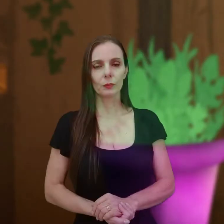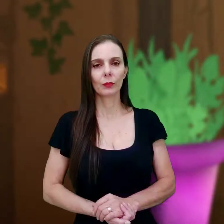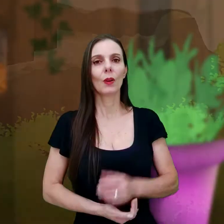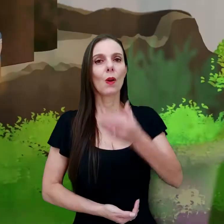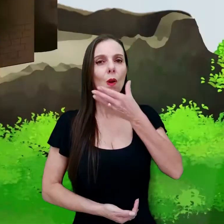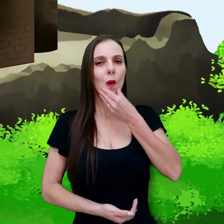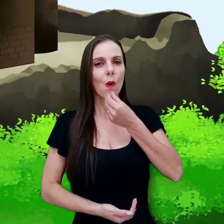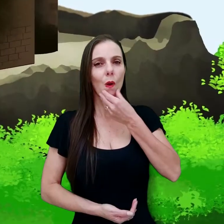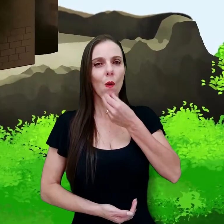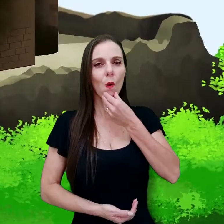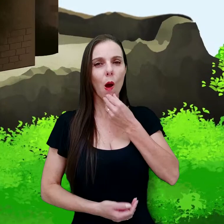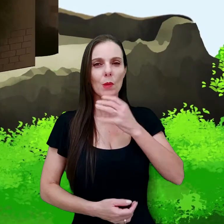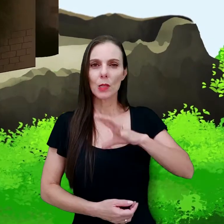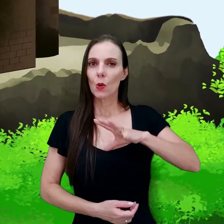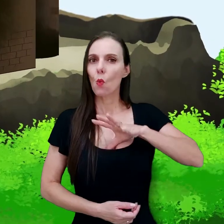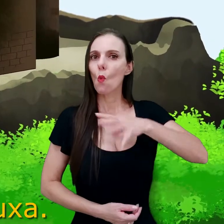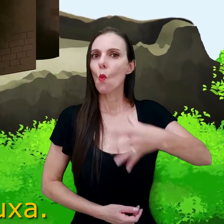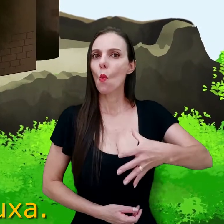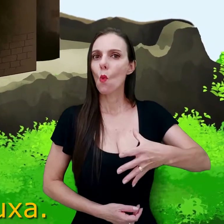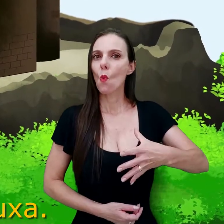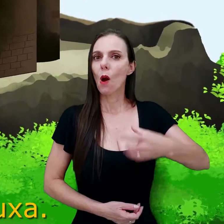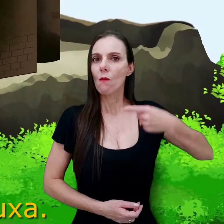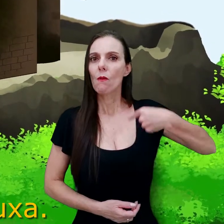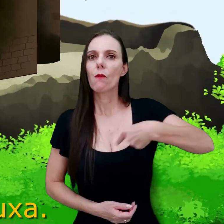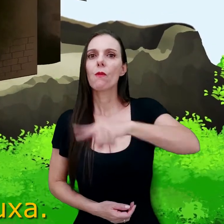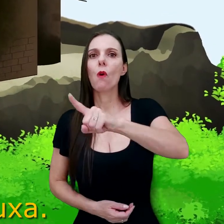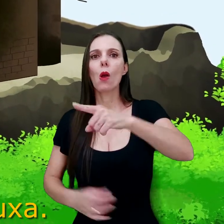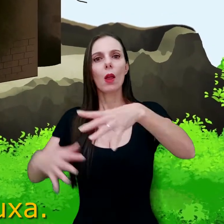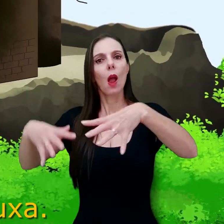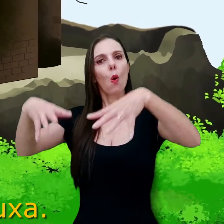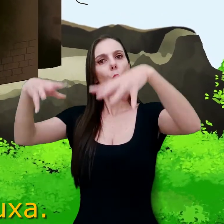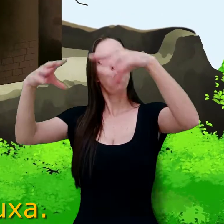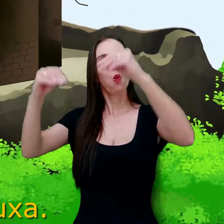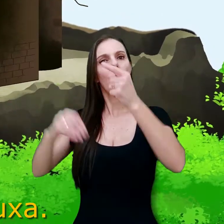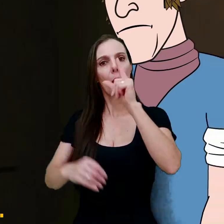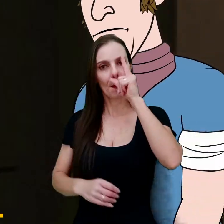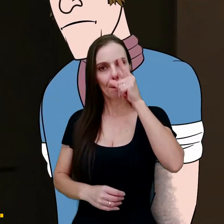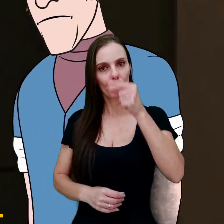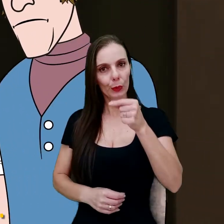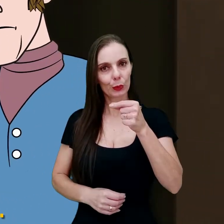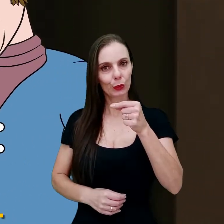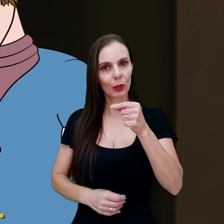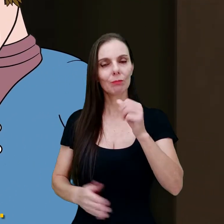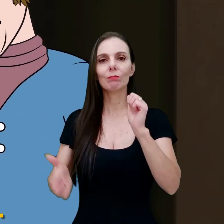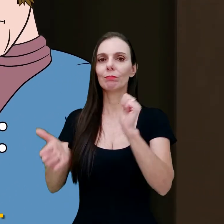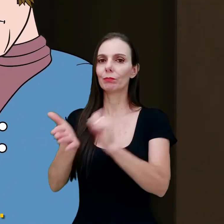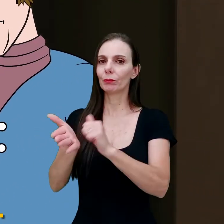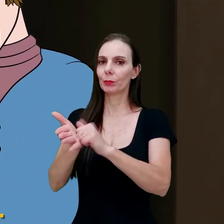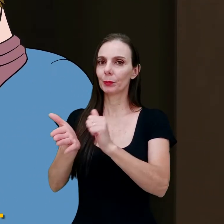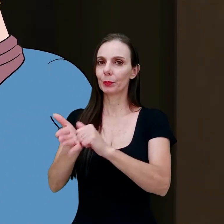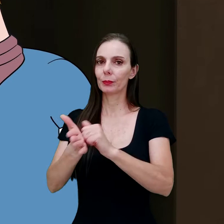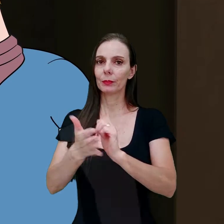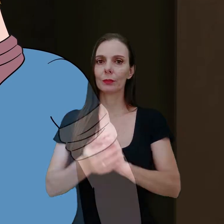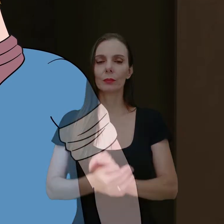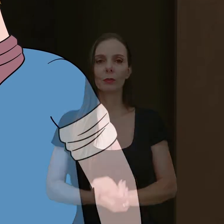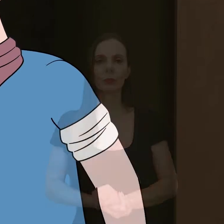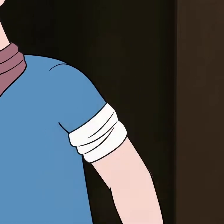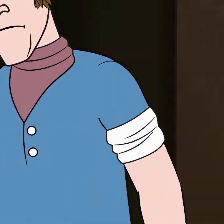O homem então criou coragem e foi até o castelo da bruxa. E então bateu na porta.